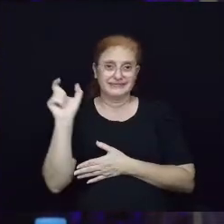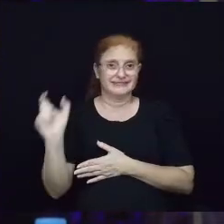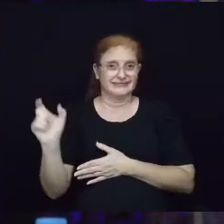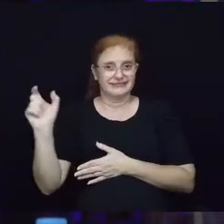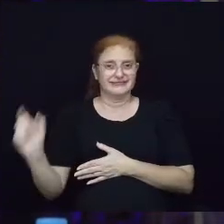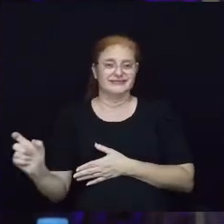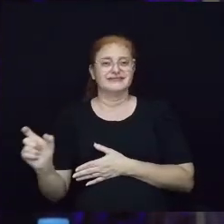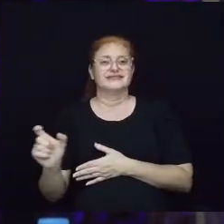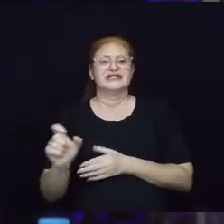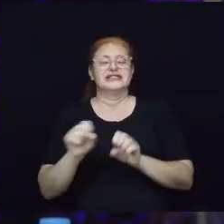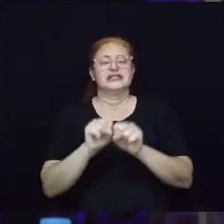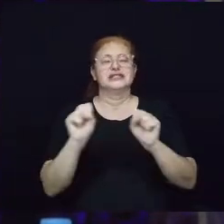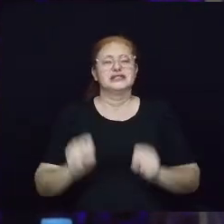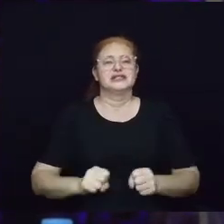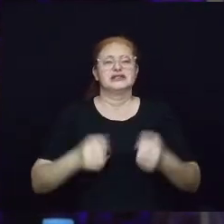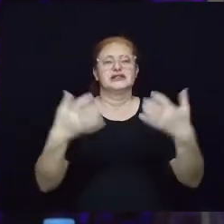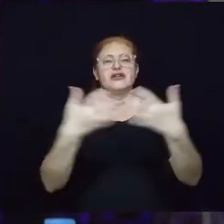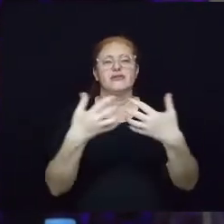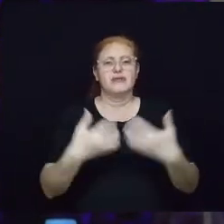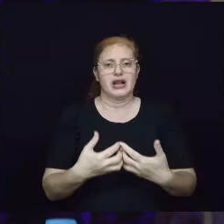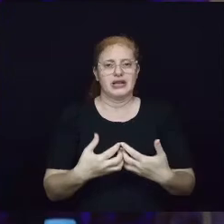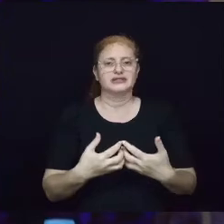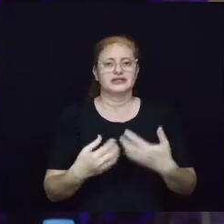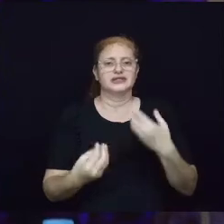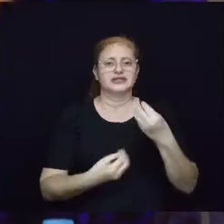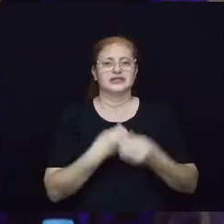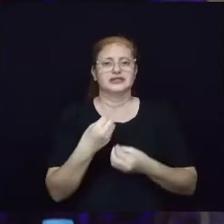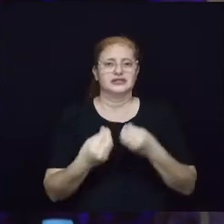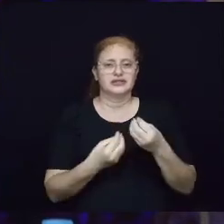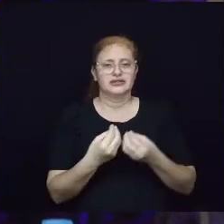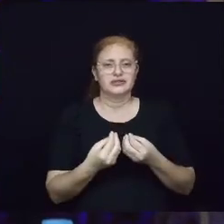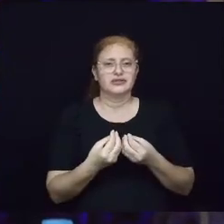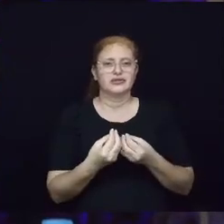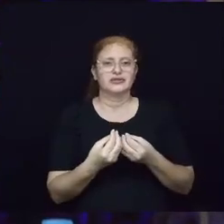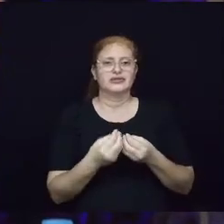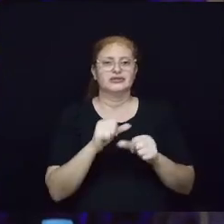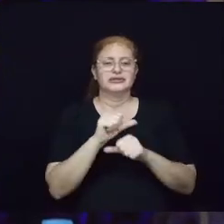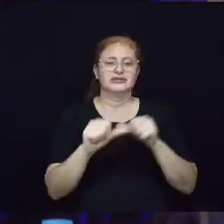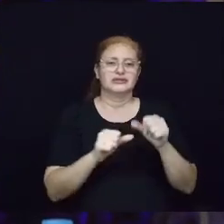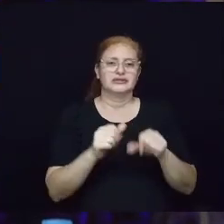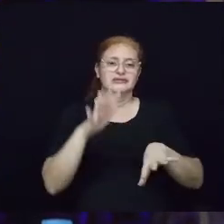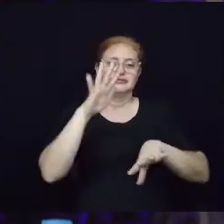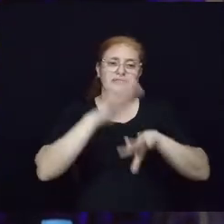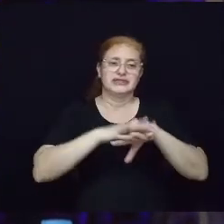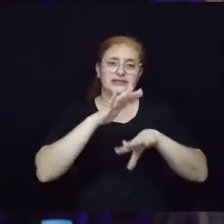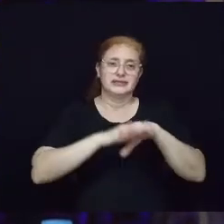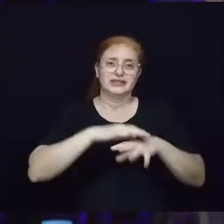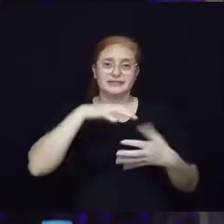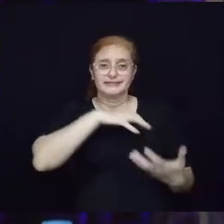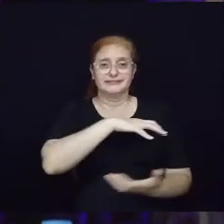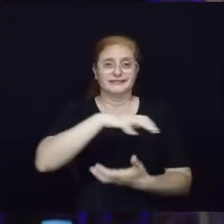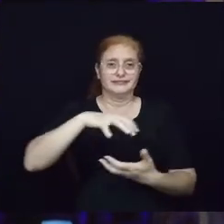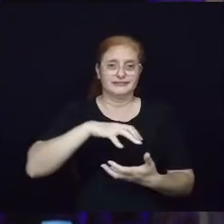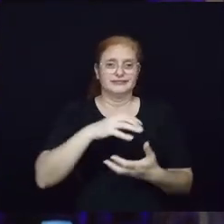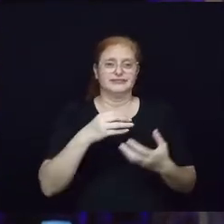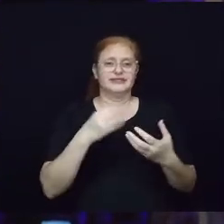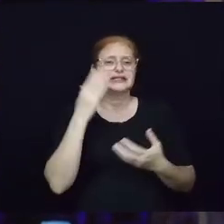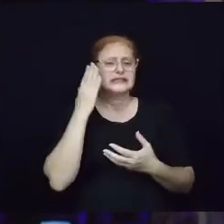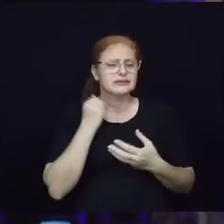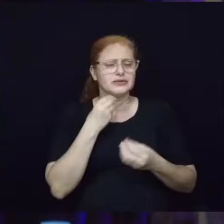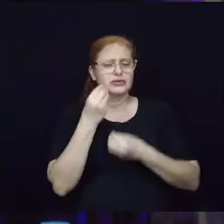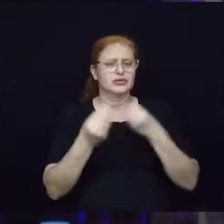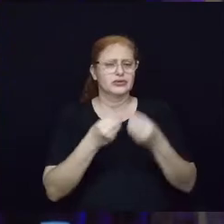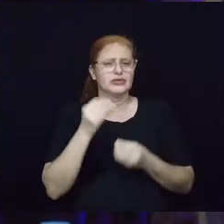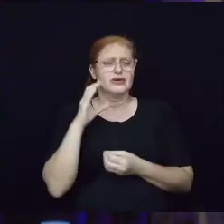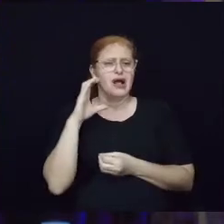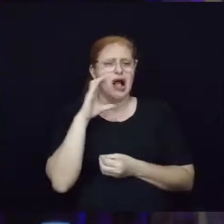sistemas complexos e como isso se configura para a modelagem matemática do planeta, para ver como que o aquecimento